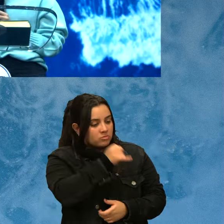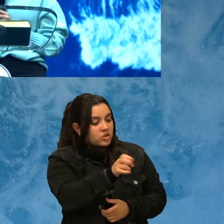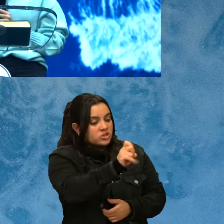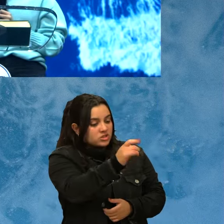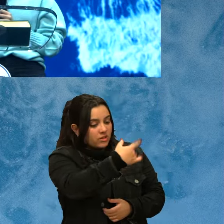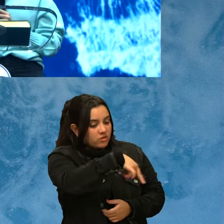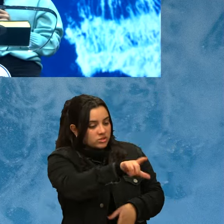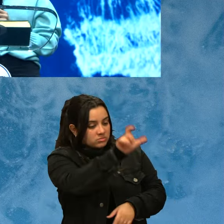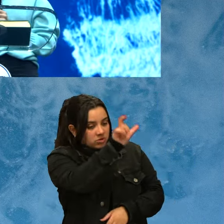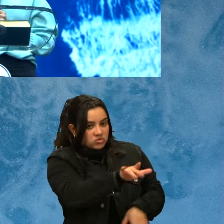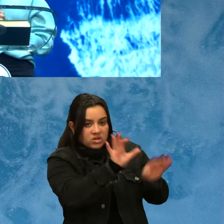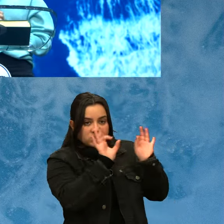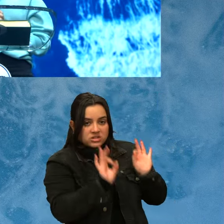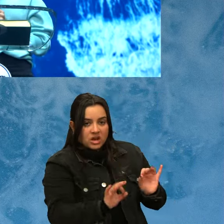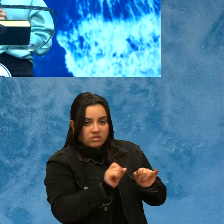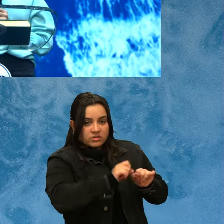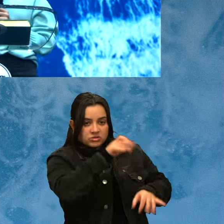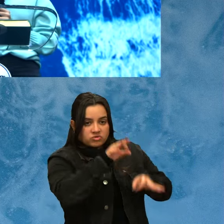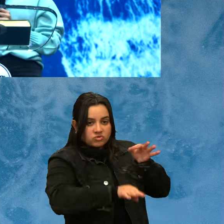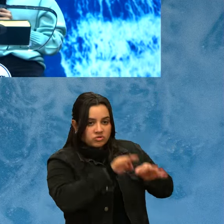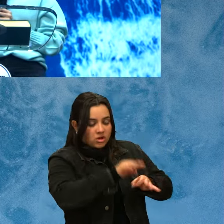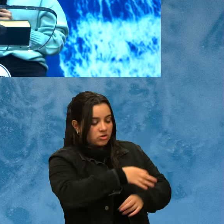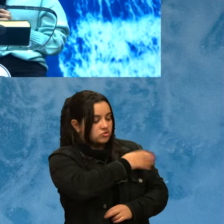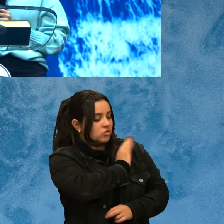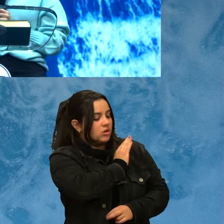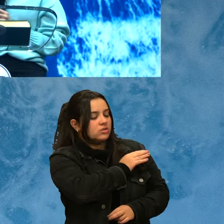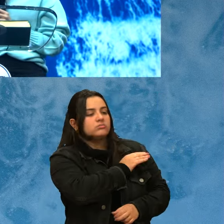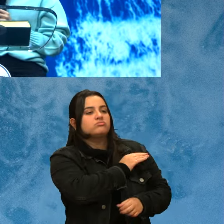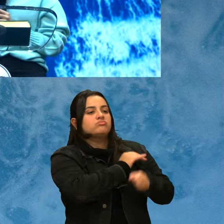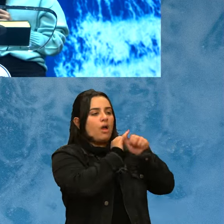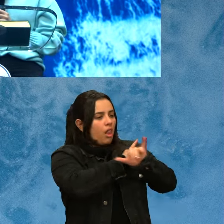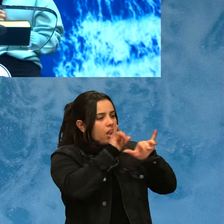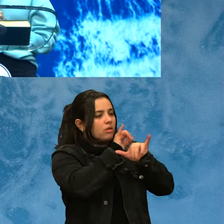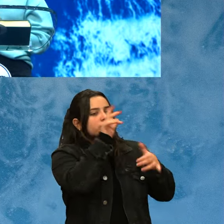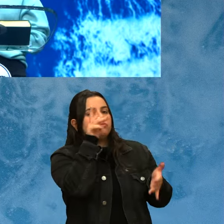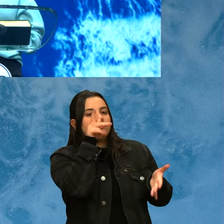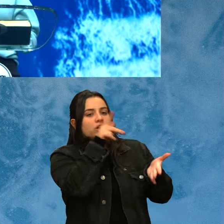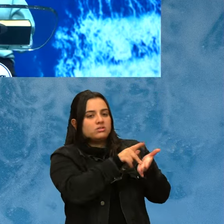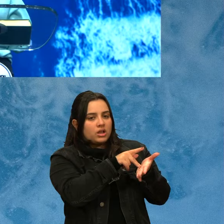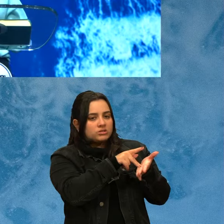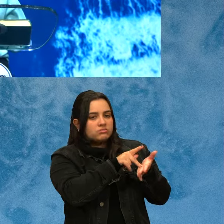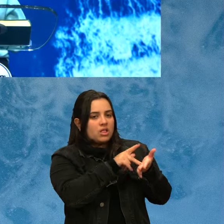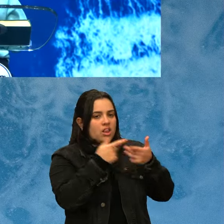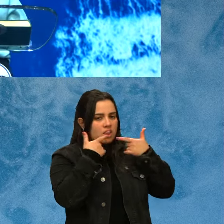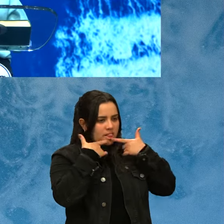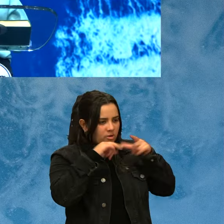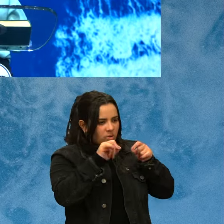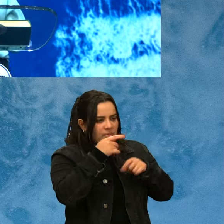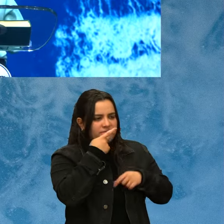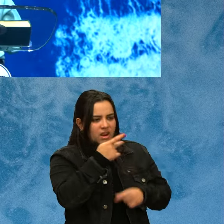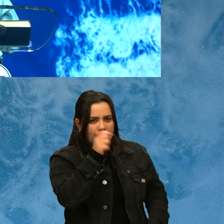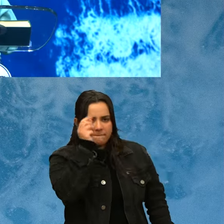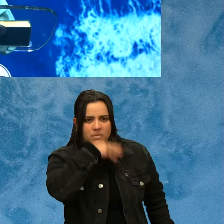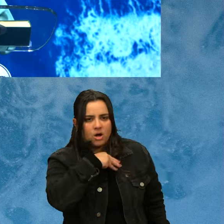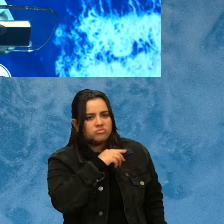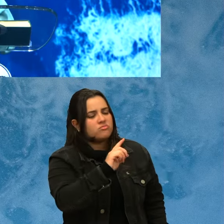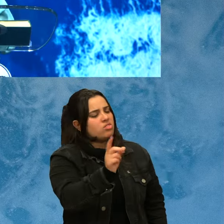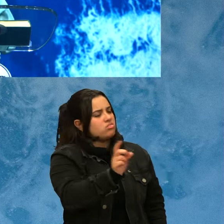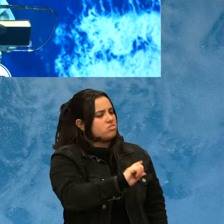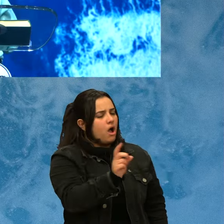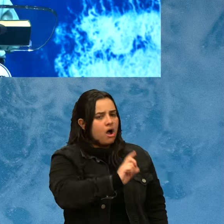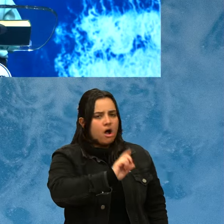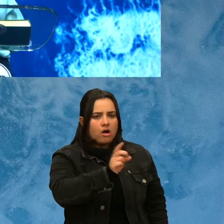e pratica o que é justo, que de coração fala a verdade e não usa a língua para difamar, que nenhum mal faz ao